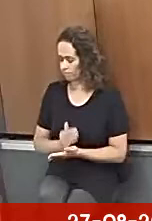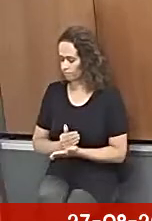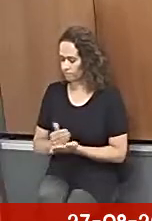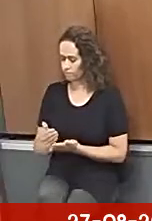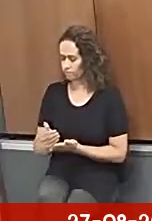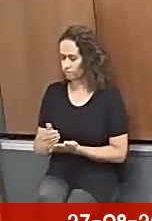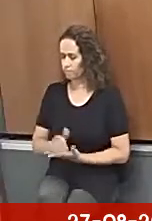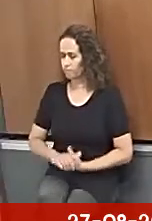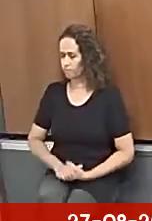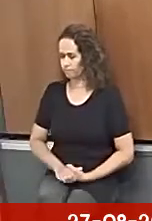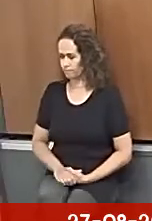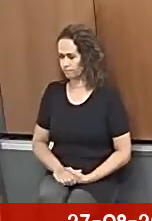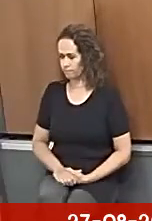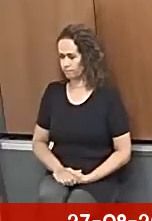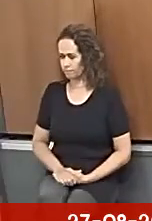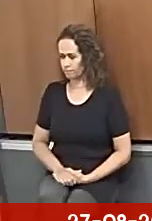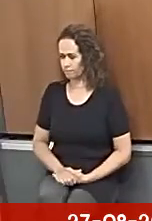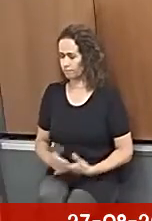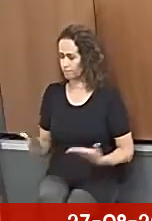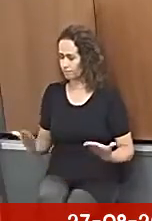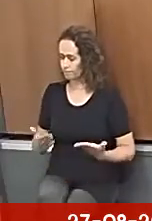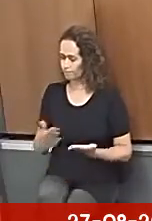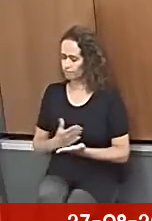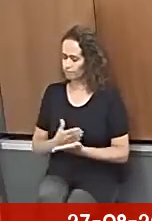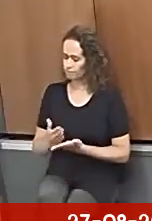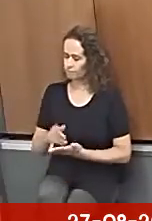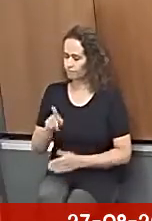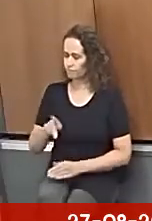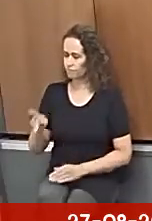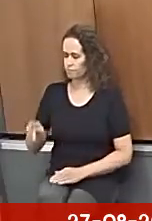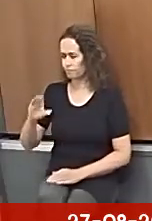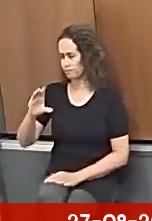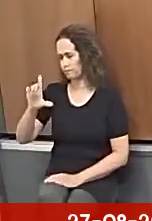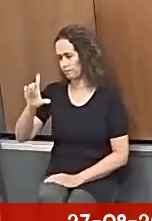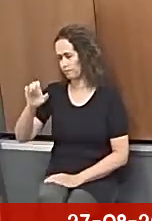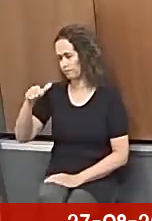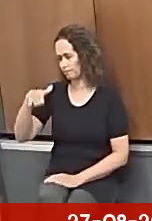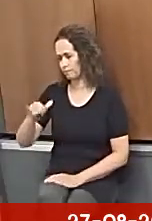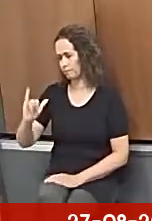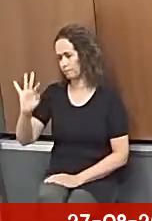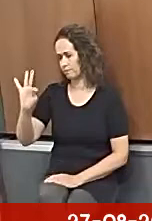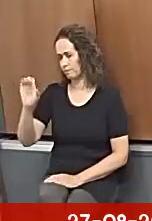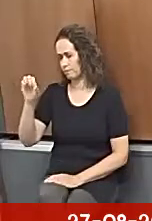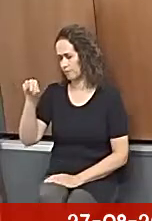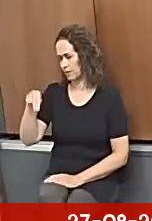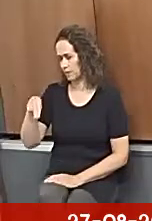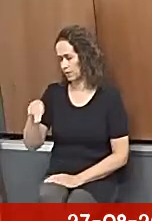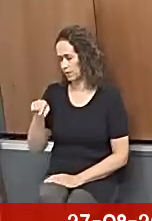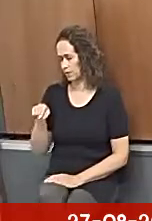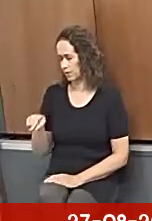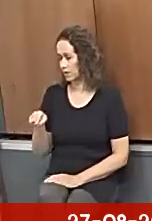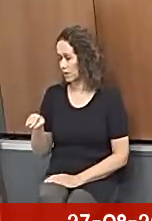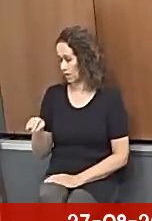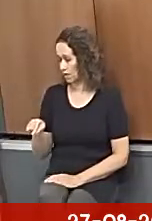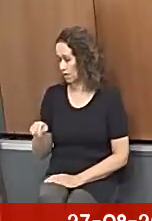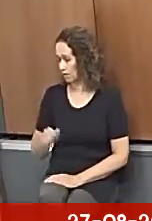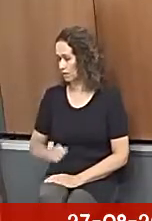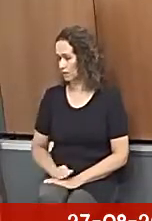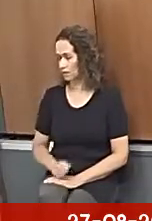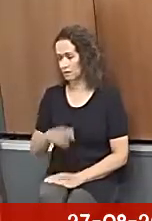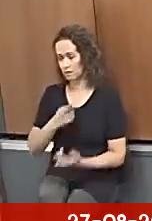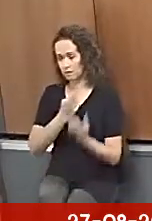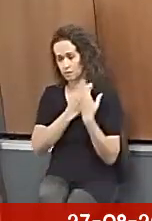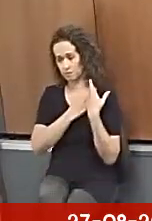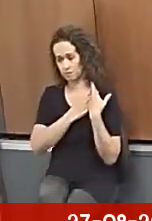eu vou passar aqui a fala pro iniciando com o professor cleito que é o autor do requerimento dessa audiência mais uma